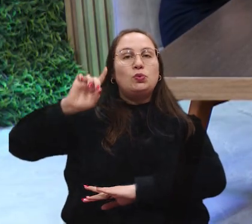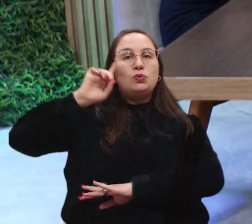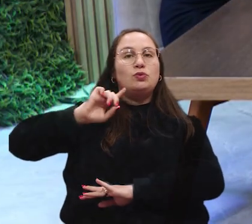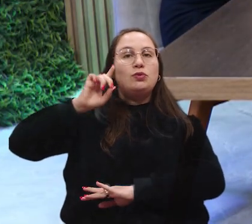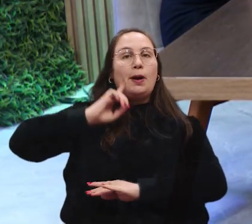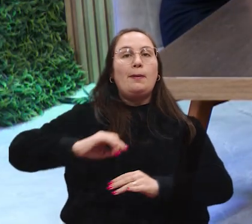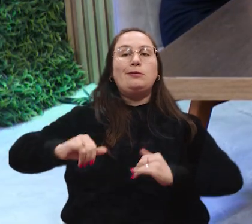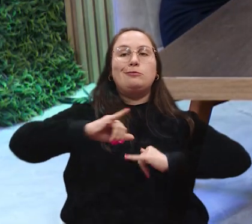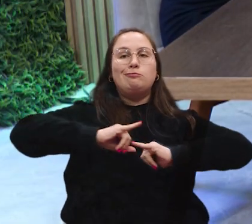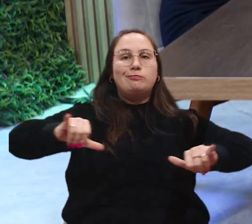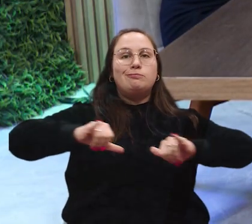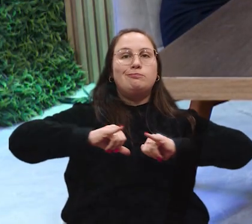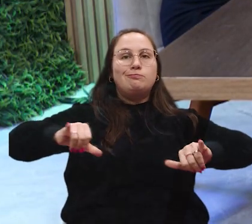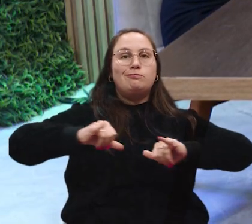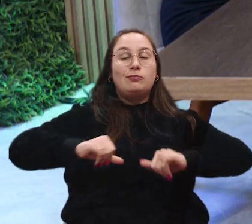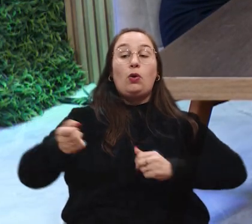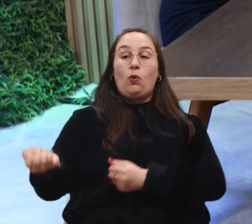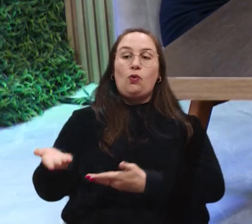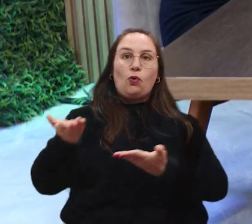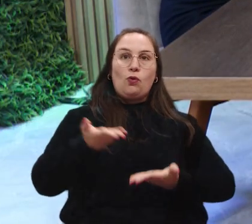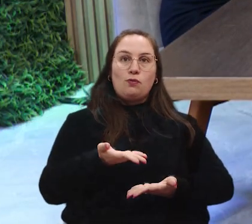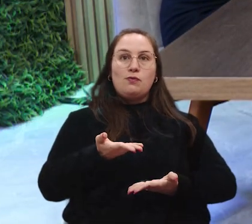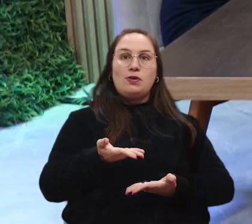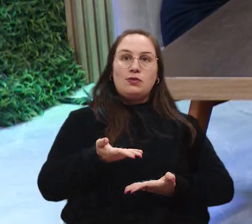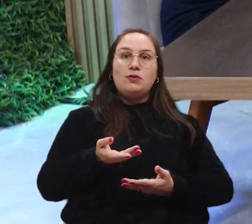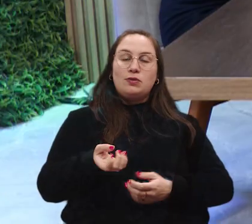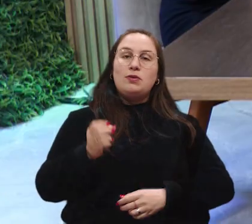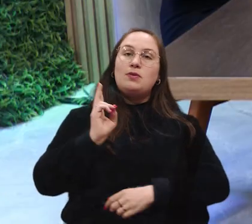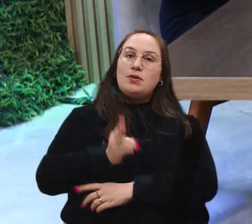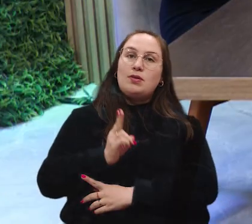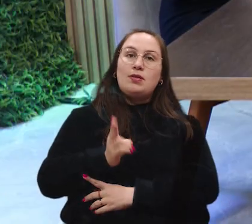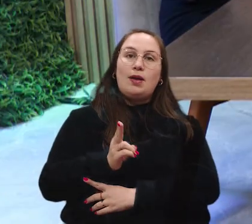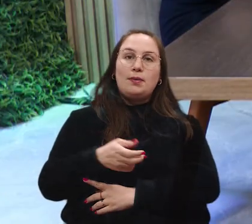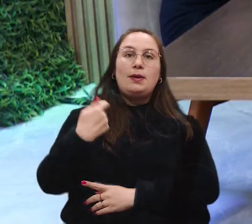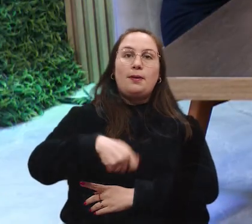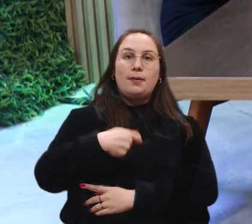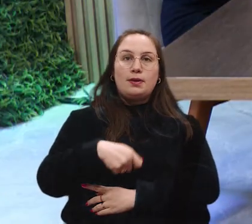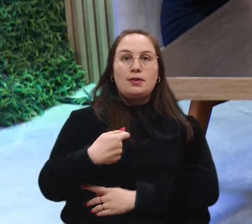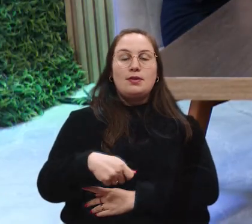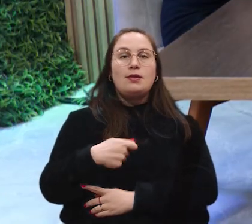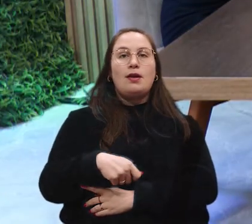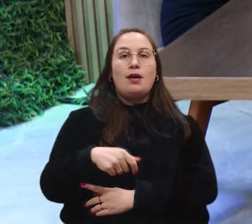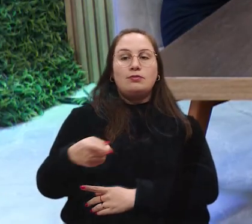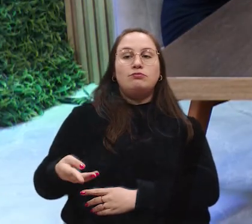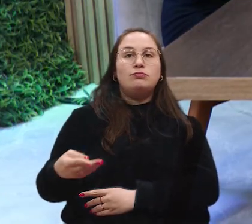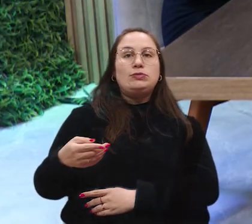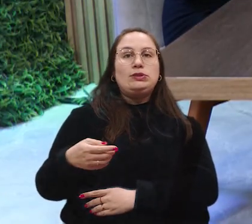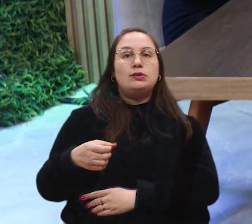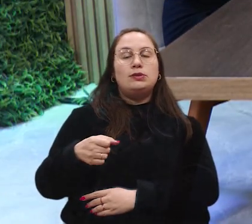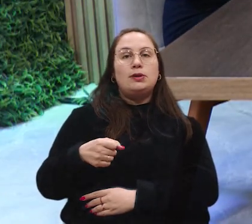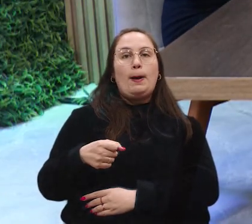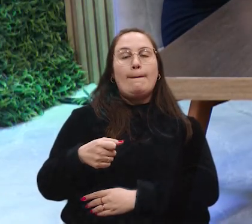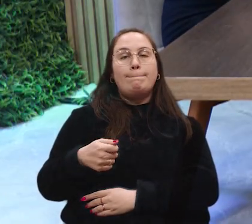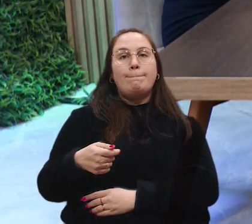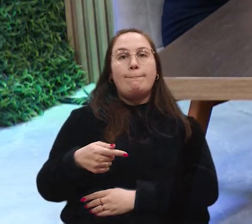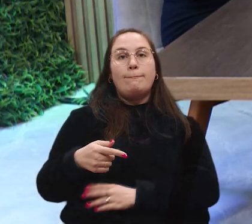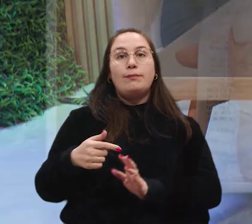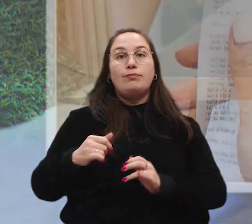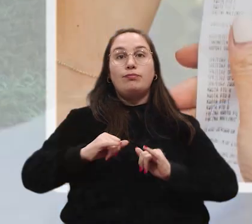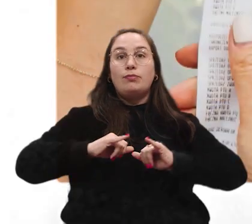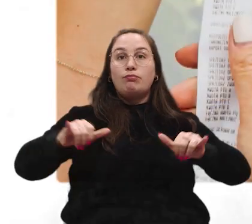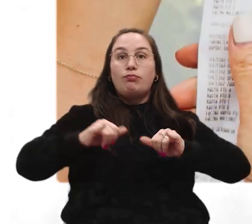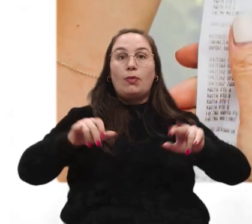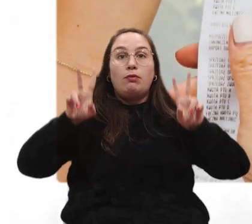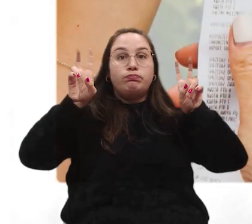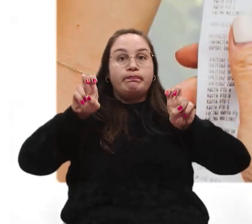gente tem que trazer esses temas, e eu até abro o convite para que vocês possam, sempre que precisar, né, vier a necessidade, né, trazer um